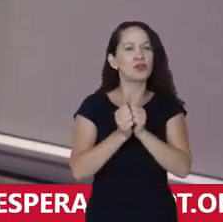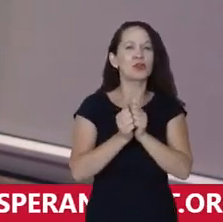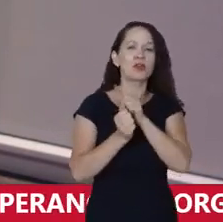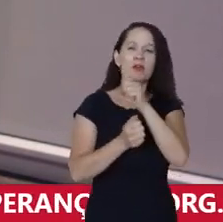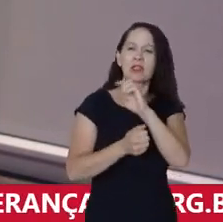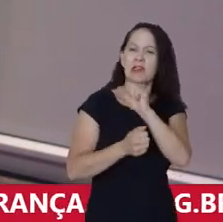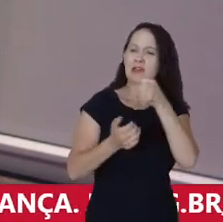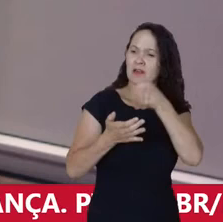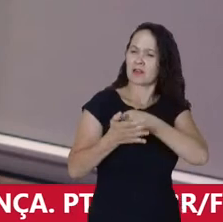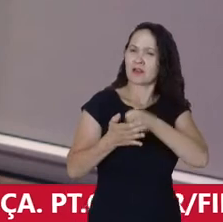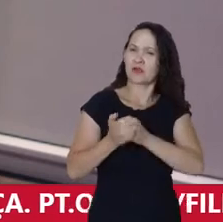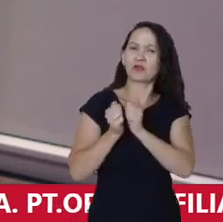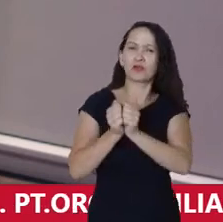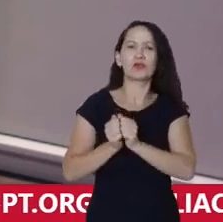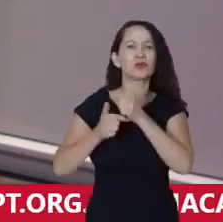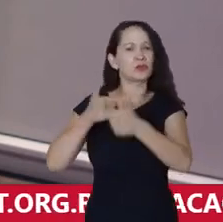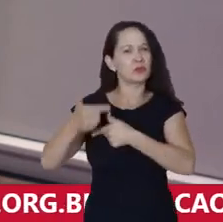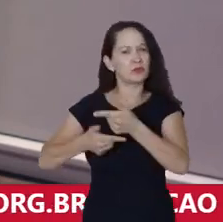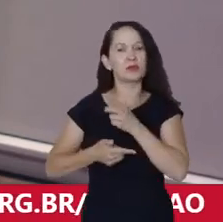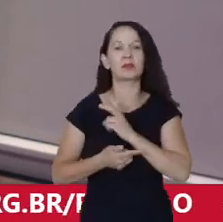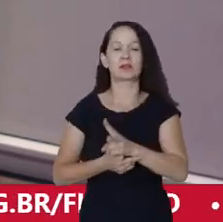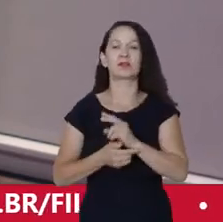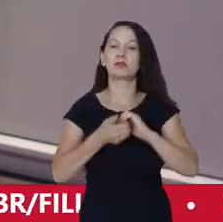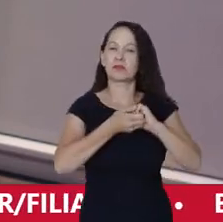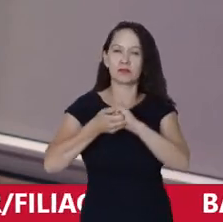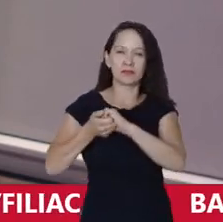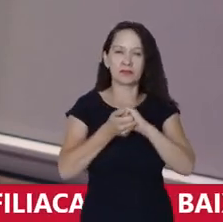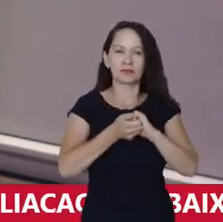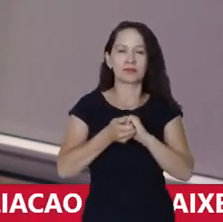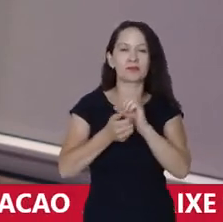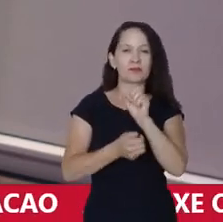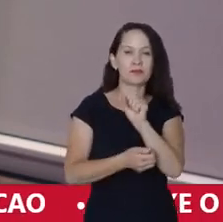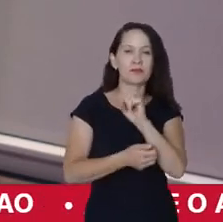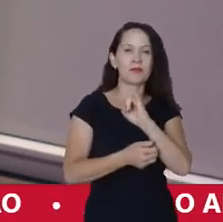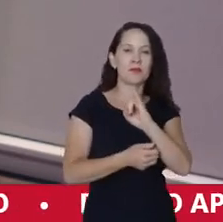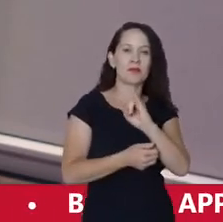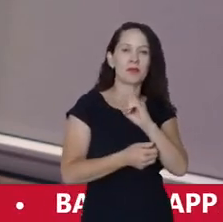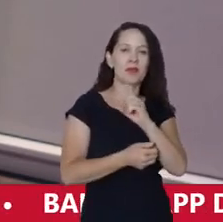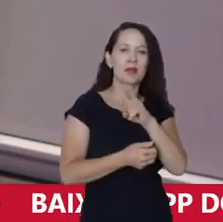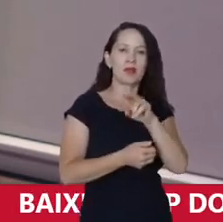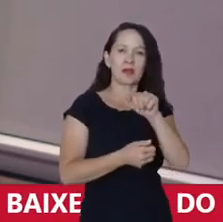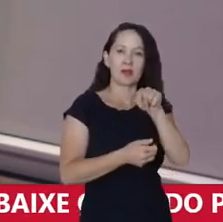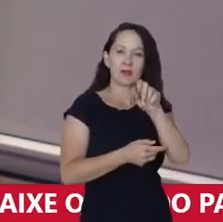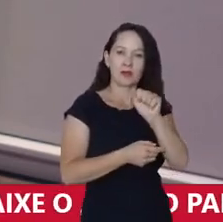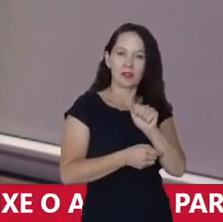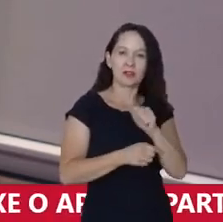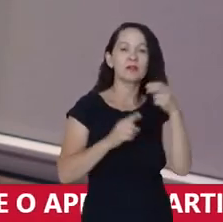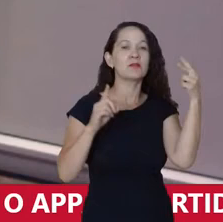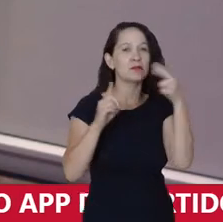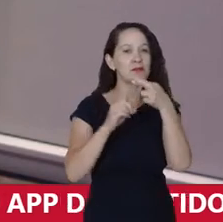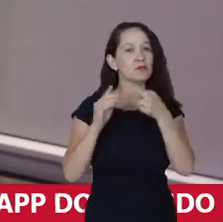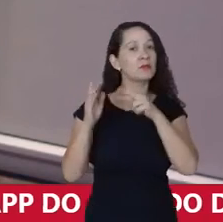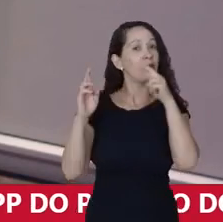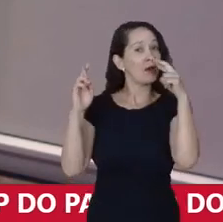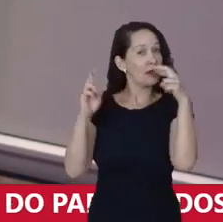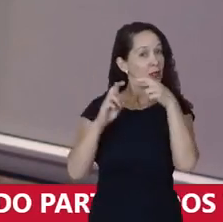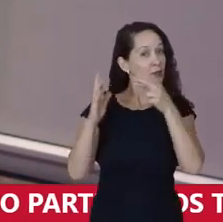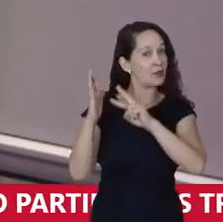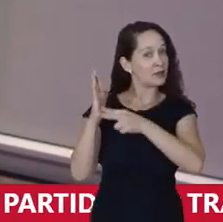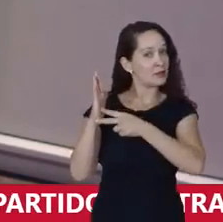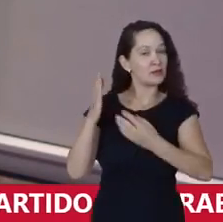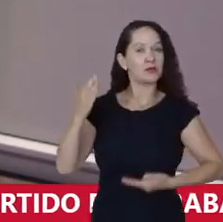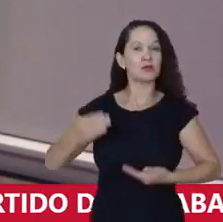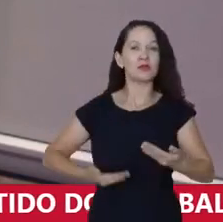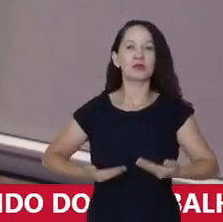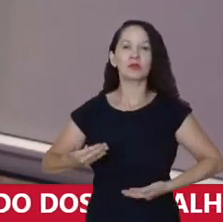aguerrido e na luta com os trabalhadores. Cumprimentar a Silvana, que vai representar aqui os sindicatos e os